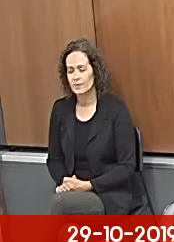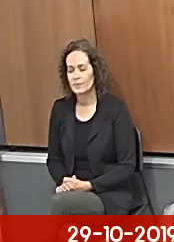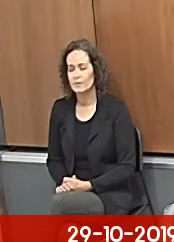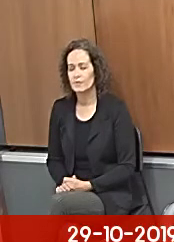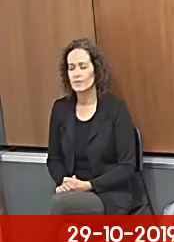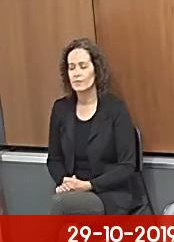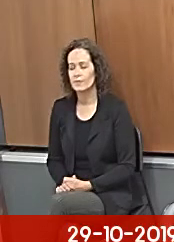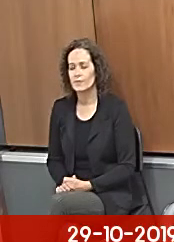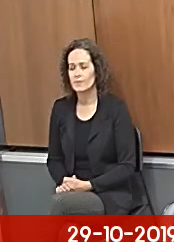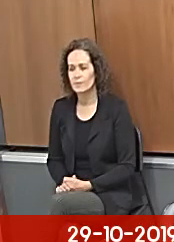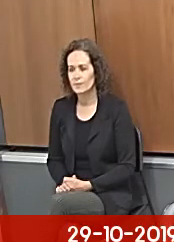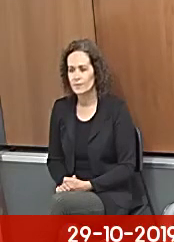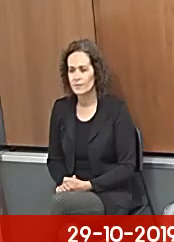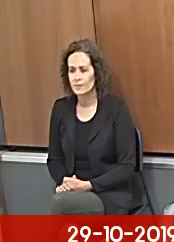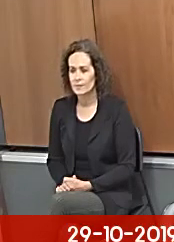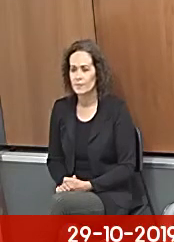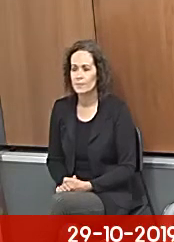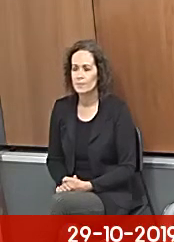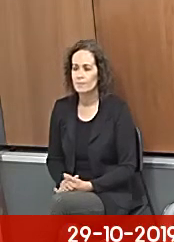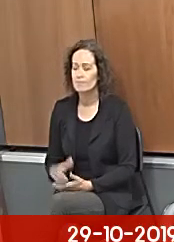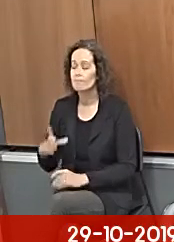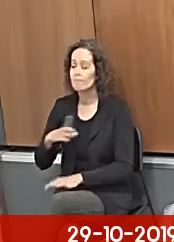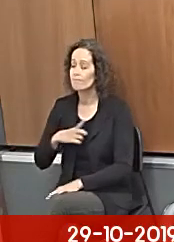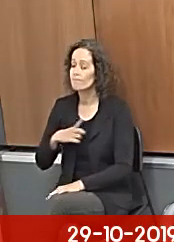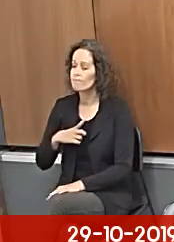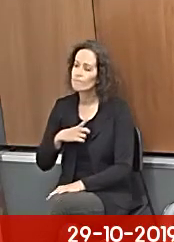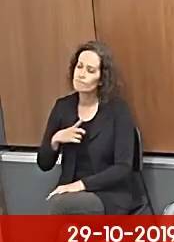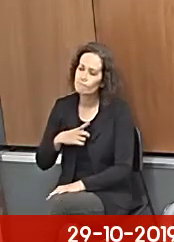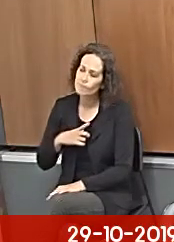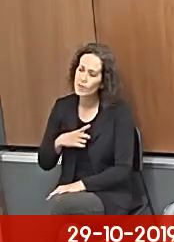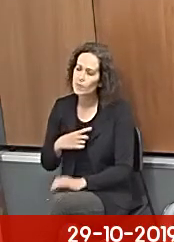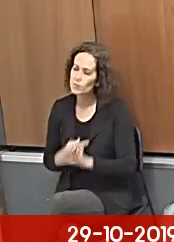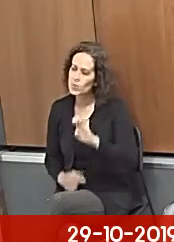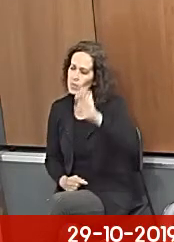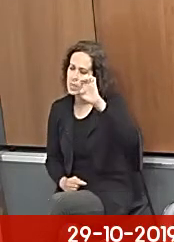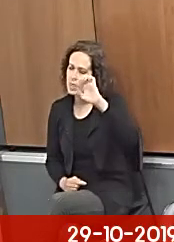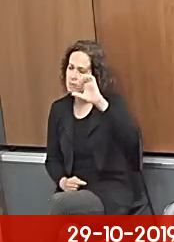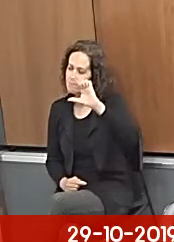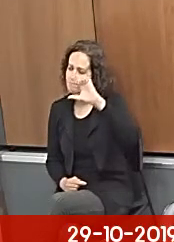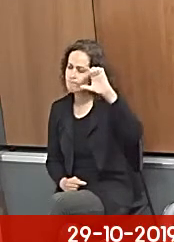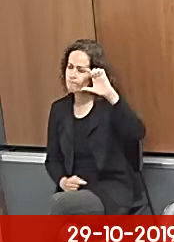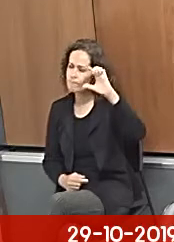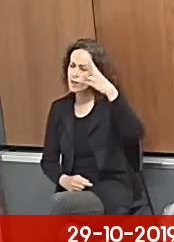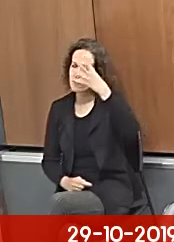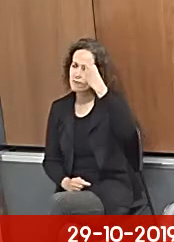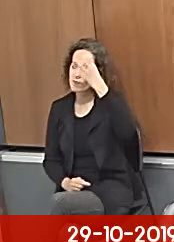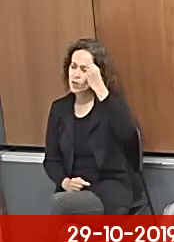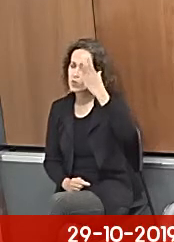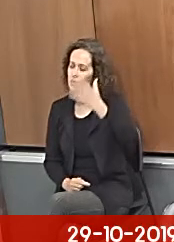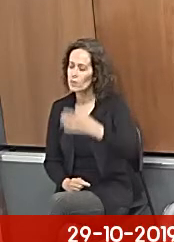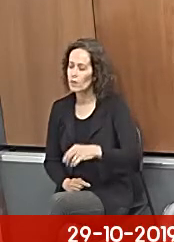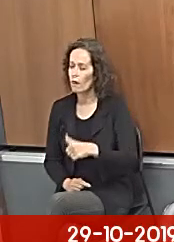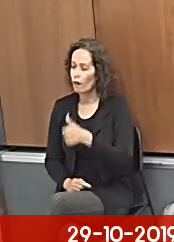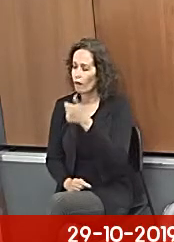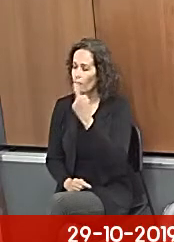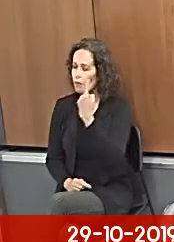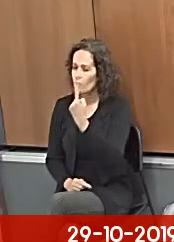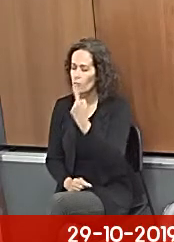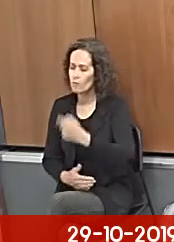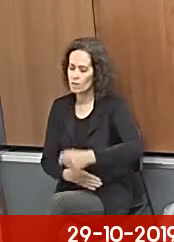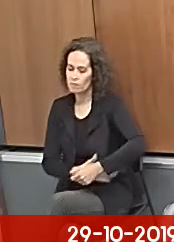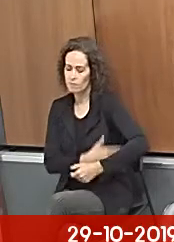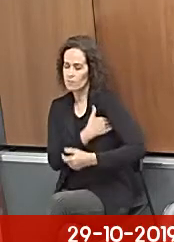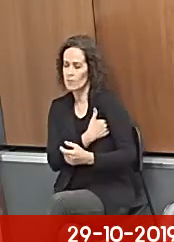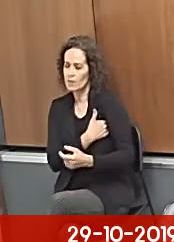Isso. Vocês estão vendo ali no canto superior esquerdo, camisa 2, ele está só com uma muleta de madeira